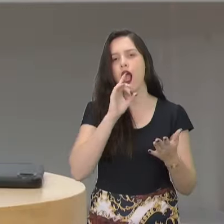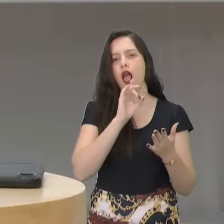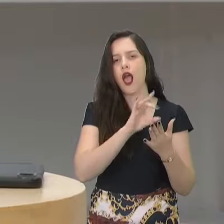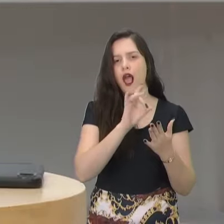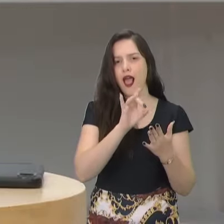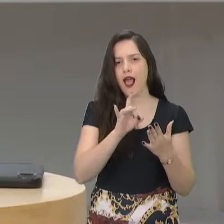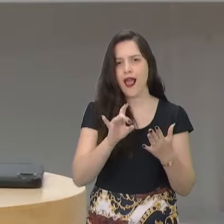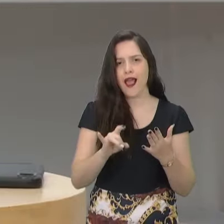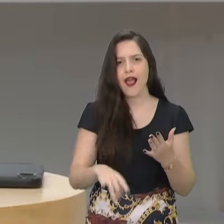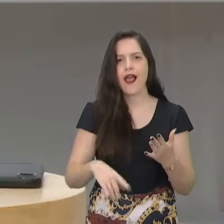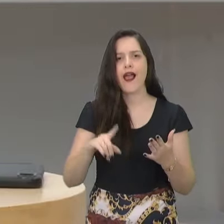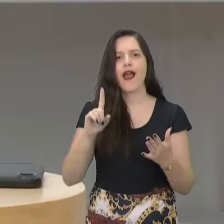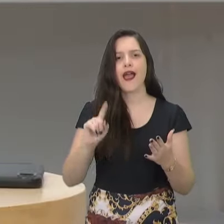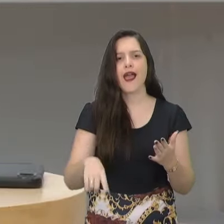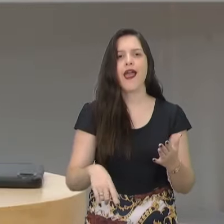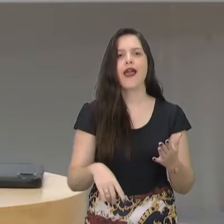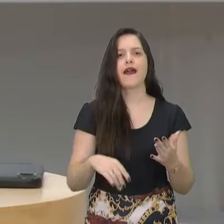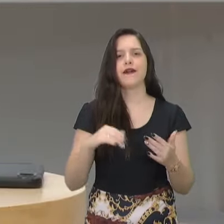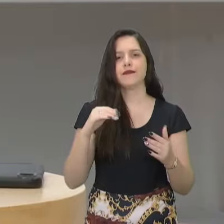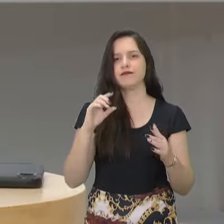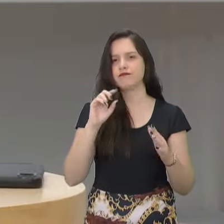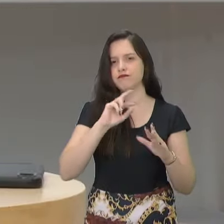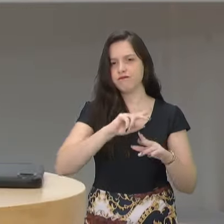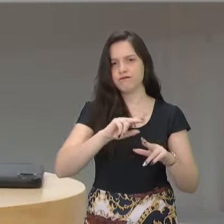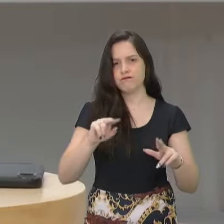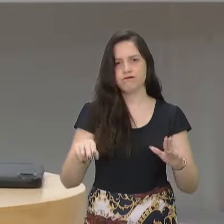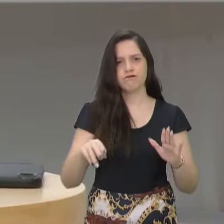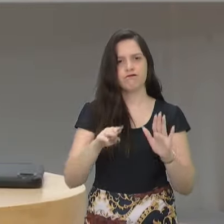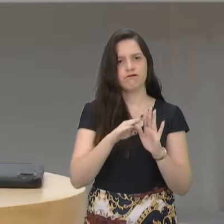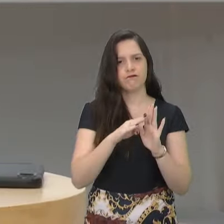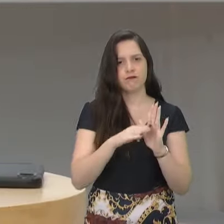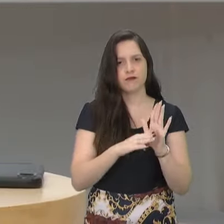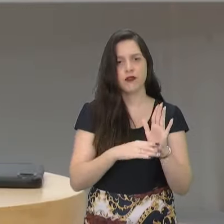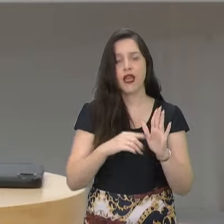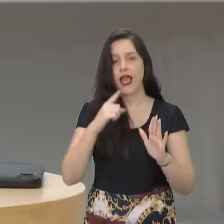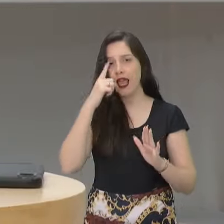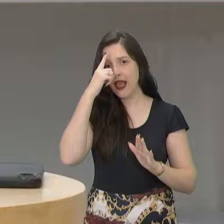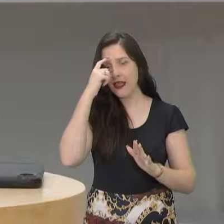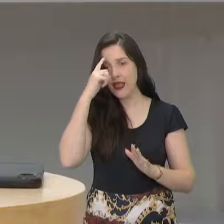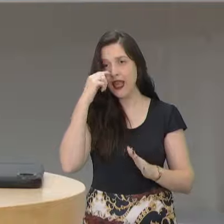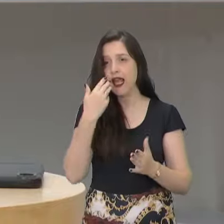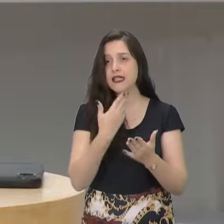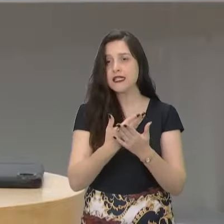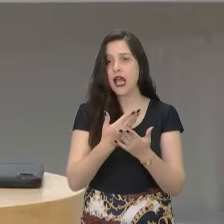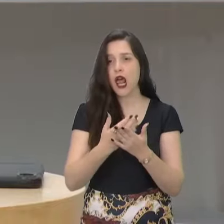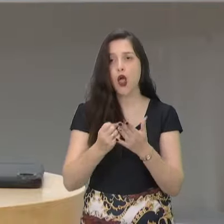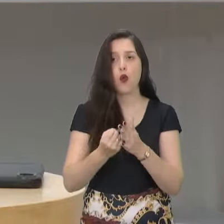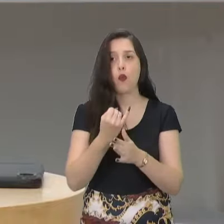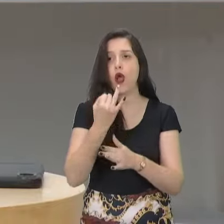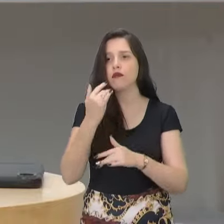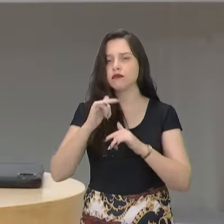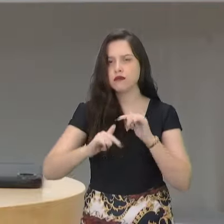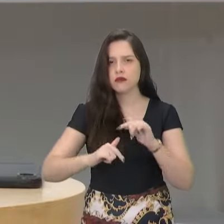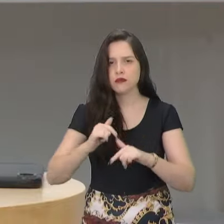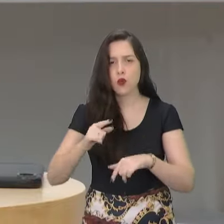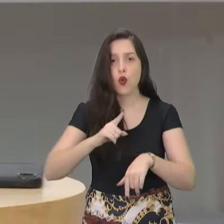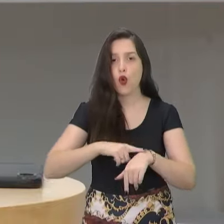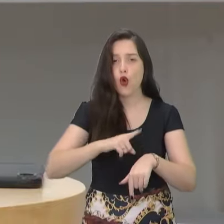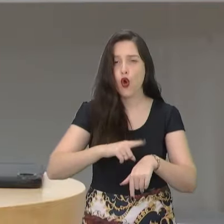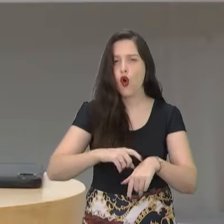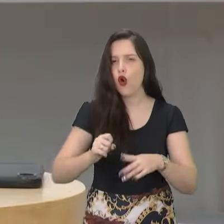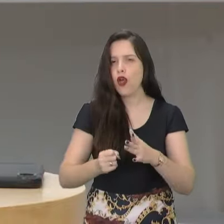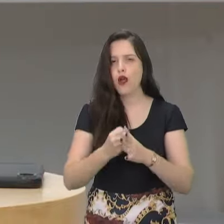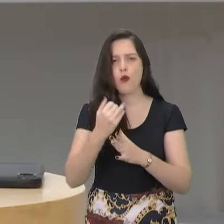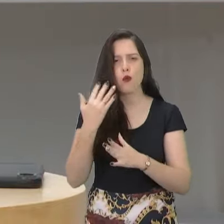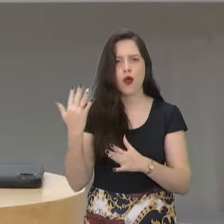componente, ele é estruturado, né, com a ideia aí de quantas aulas vai ser trabalhadas, quantas horas, qual é a informação